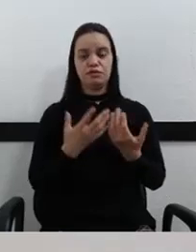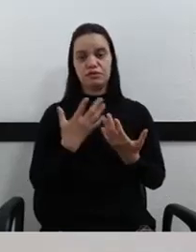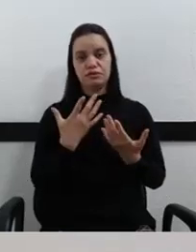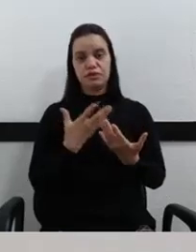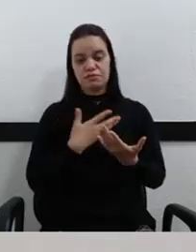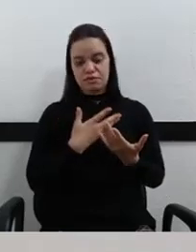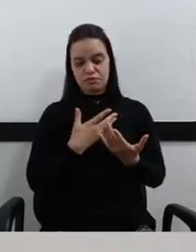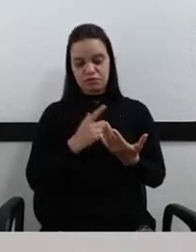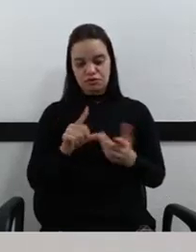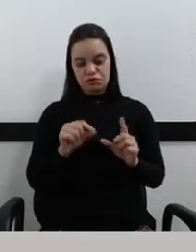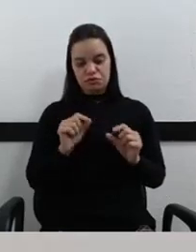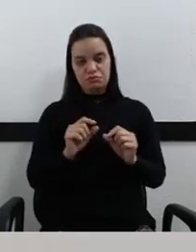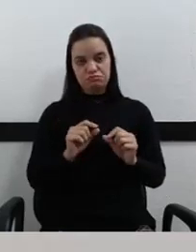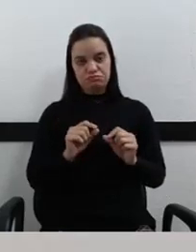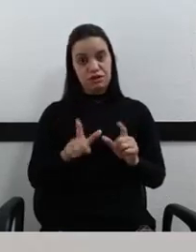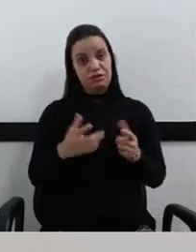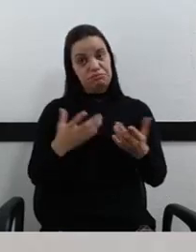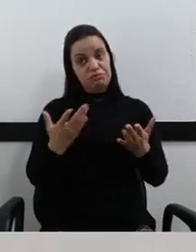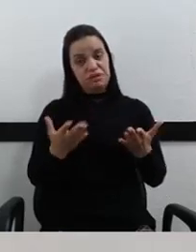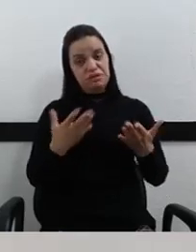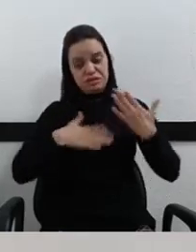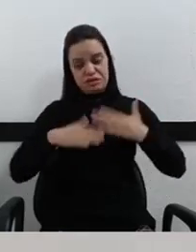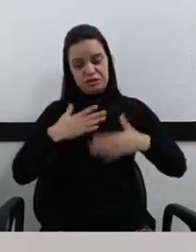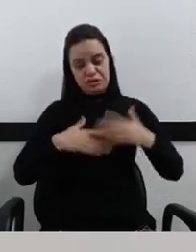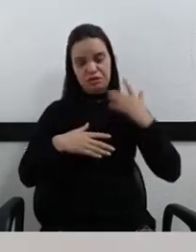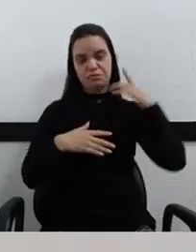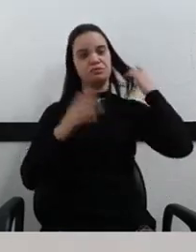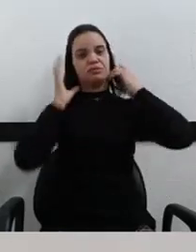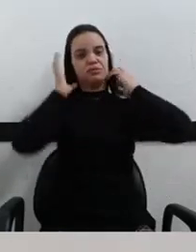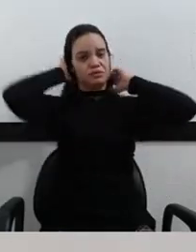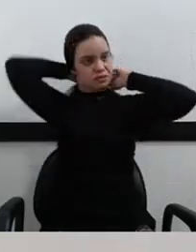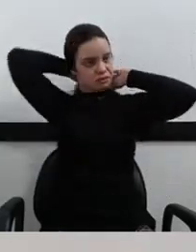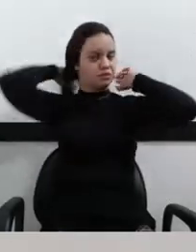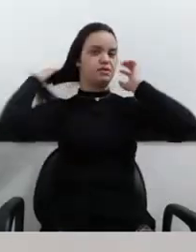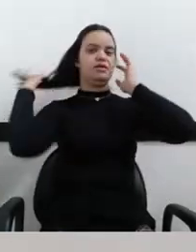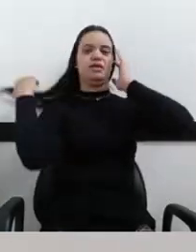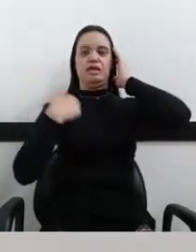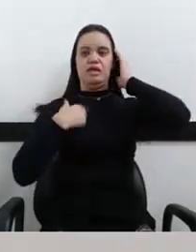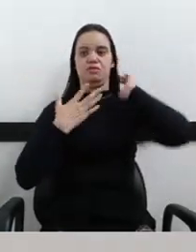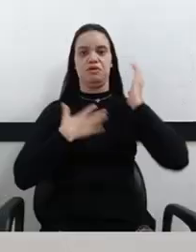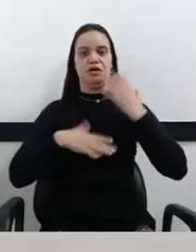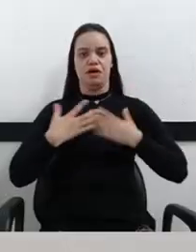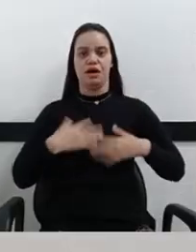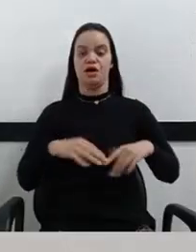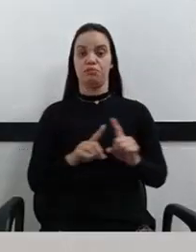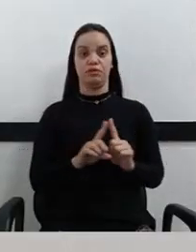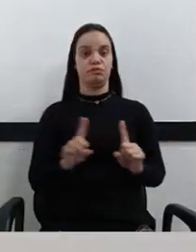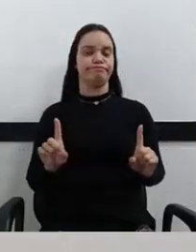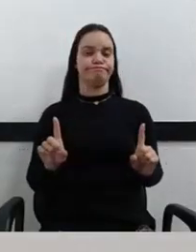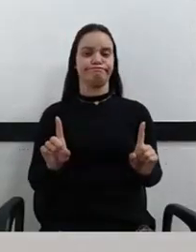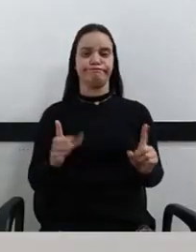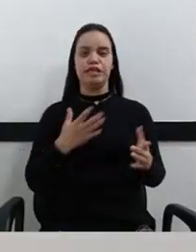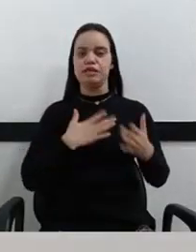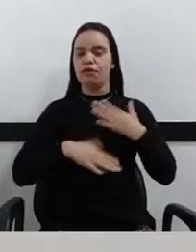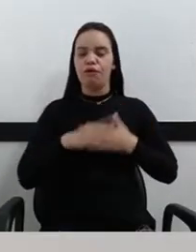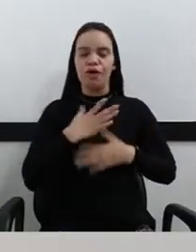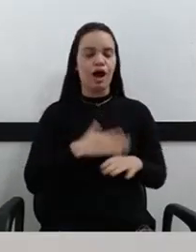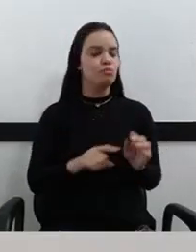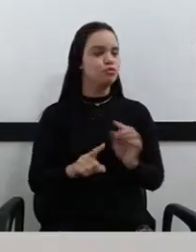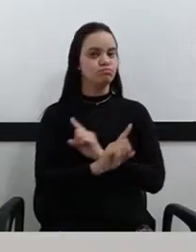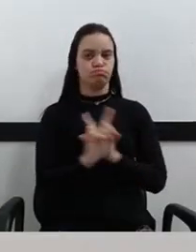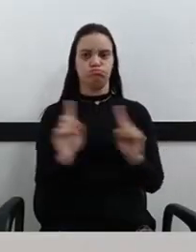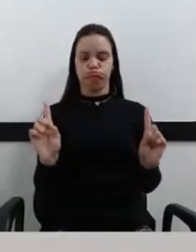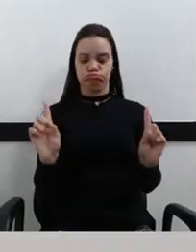opção, talvez os tranquilize. Eu não estou tranquilo em forma nenhuma, que fique claro. Que fique claro para as pessoas. Eu não estou tranquilo em nenhuma